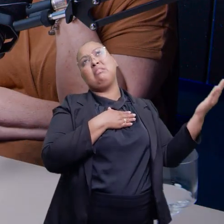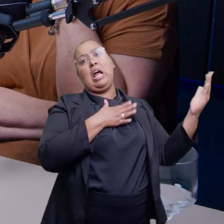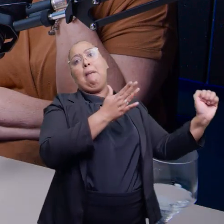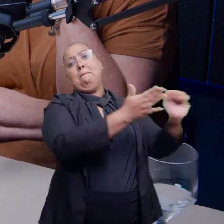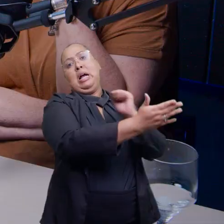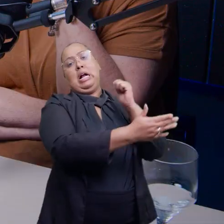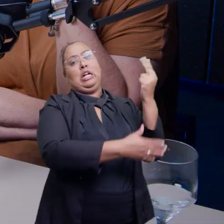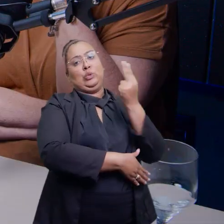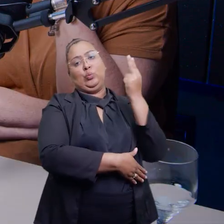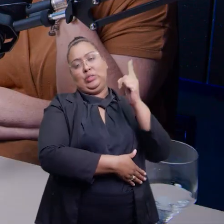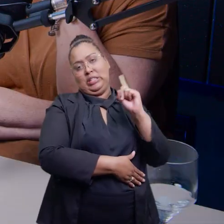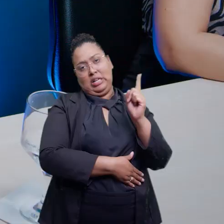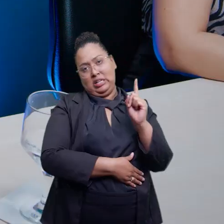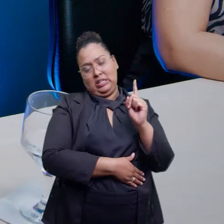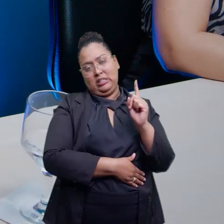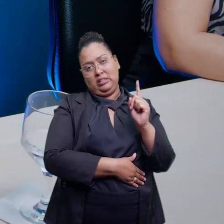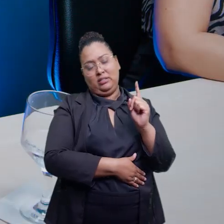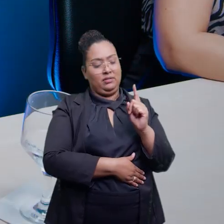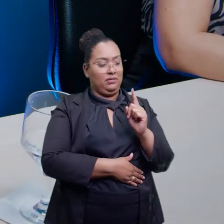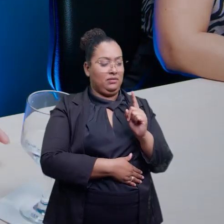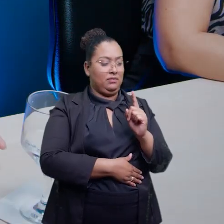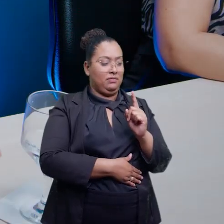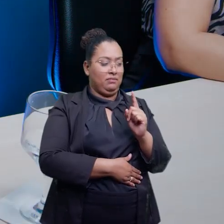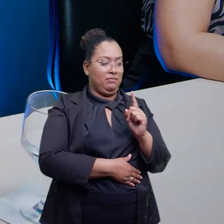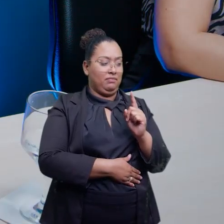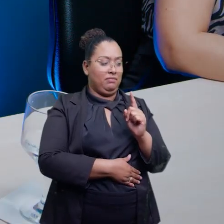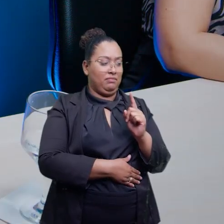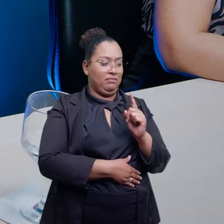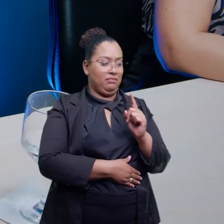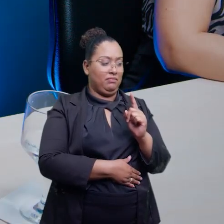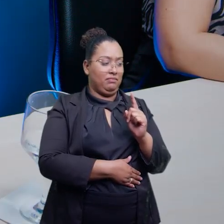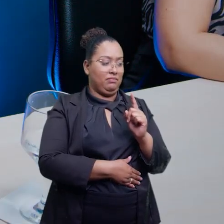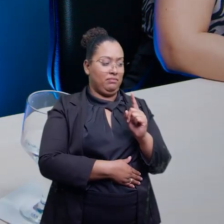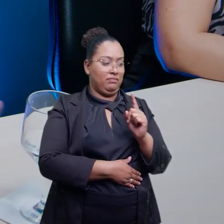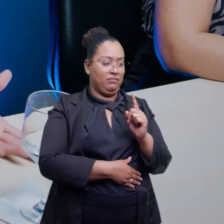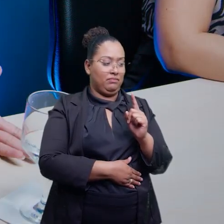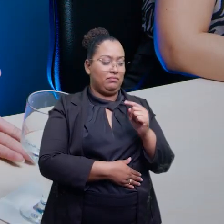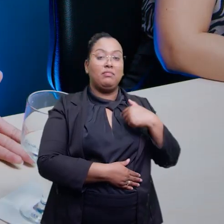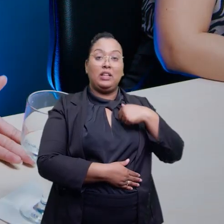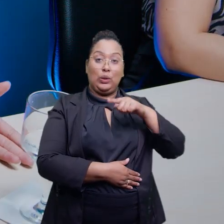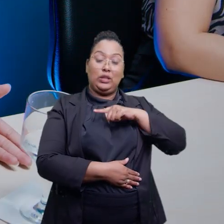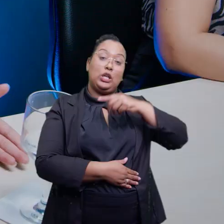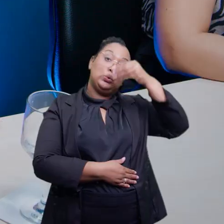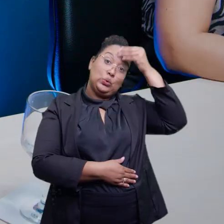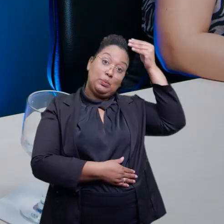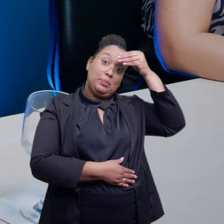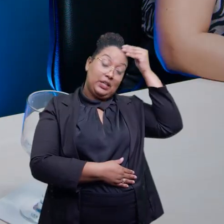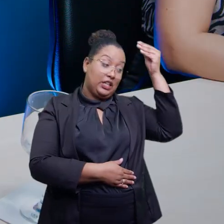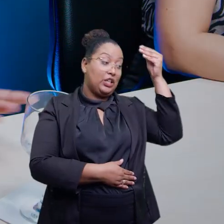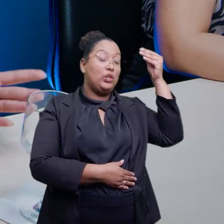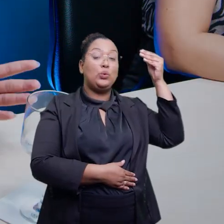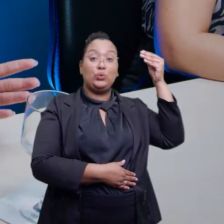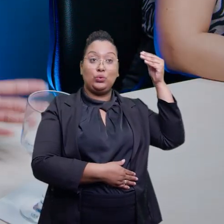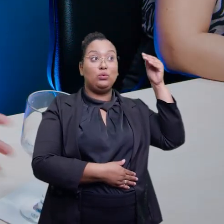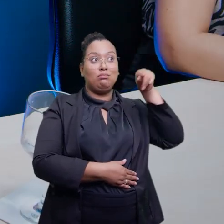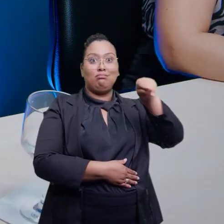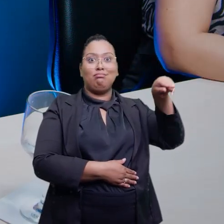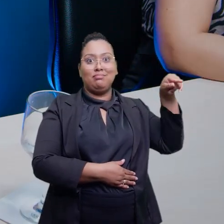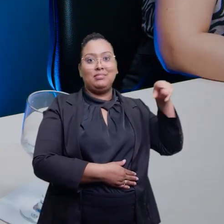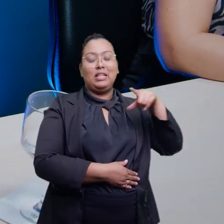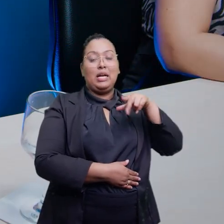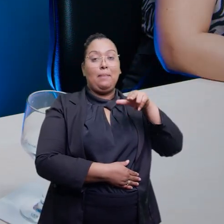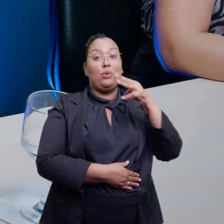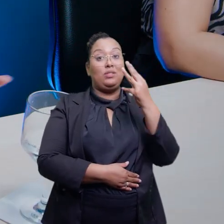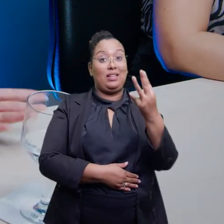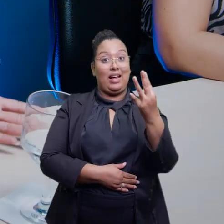não vou apagá-las da minha história, porque o convívio também é importante. Eu tenho sobrinhos hoje em dia. Você falou